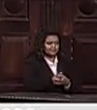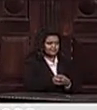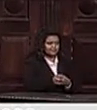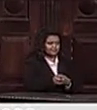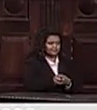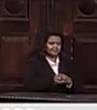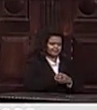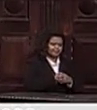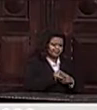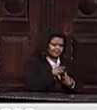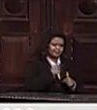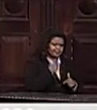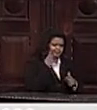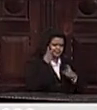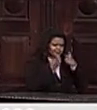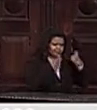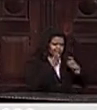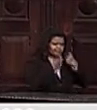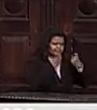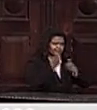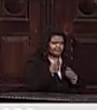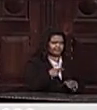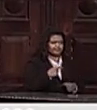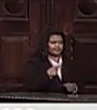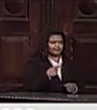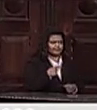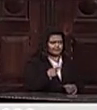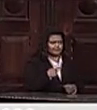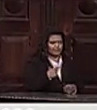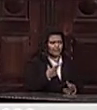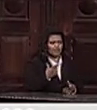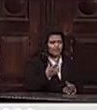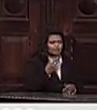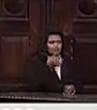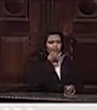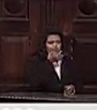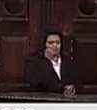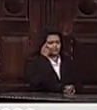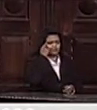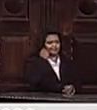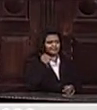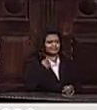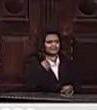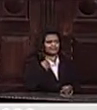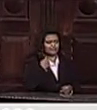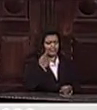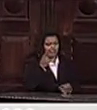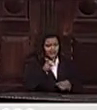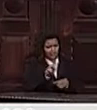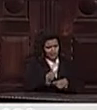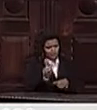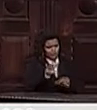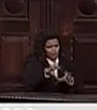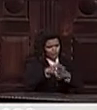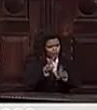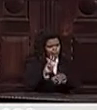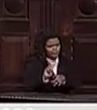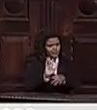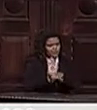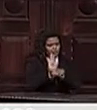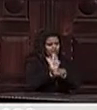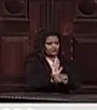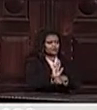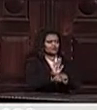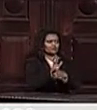tranquilidade. Na nossa opinião, na minha opinião, os vereadores avançaram aonde não teriam competência